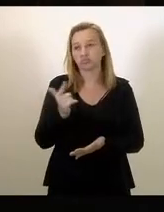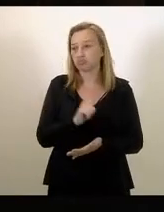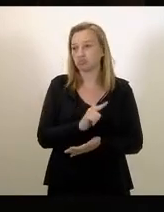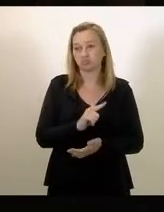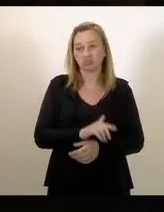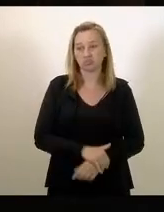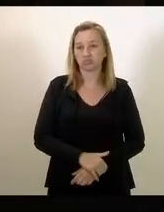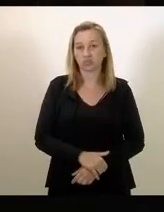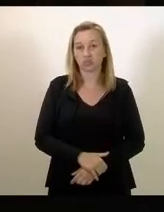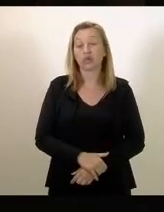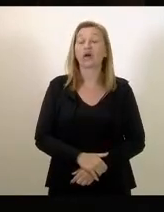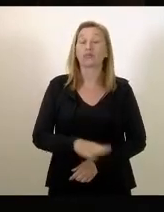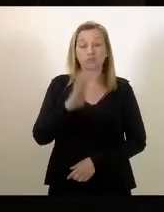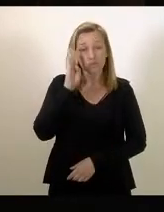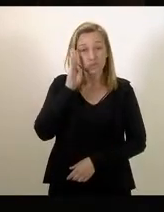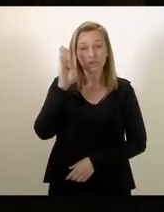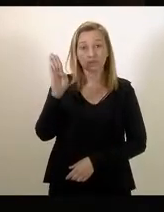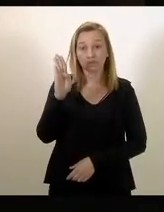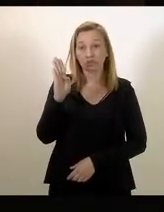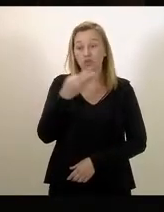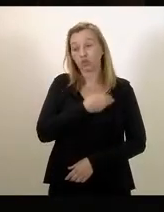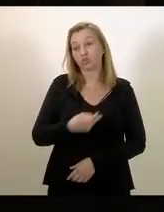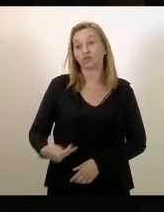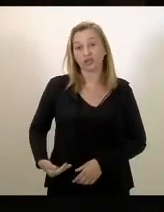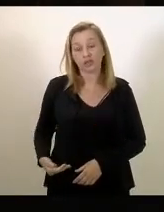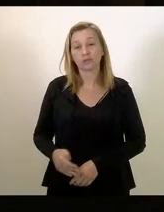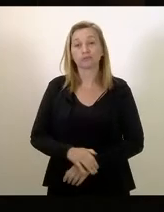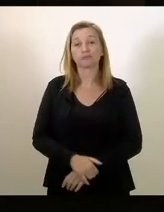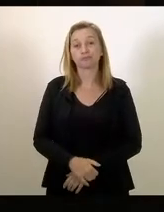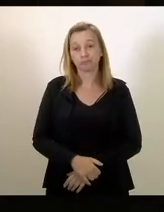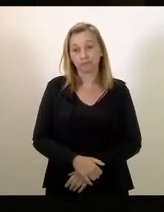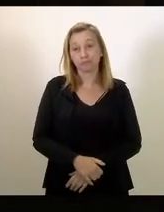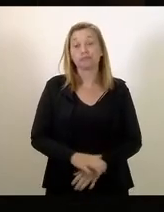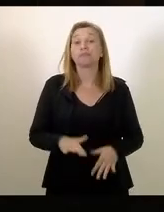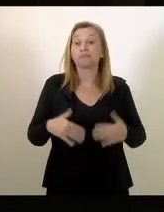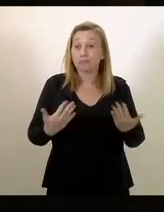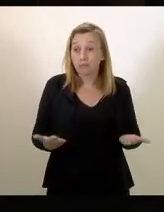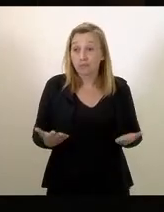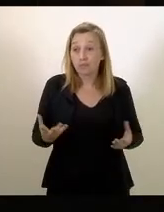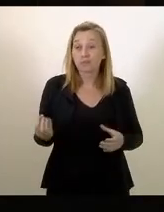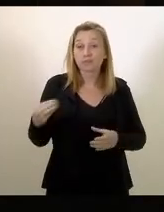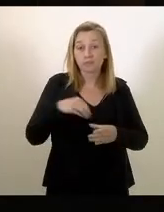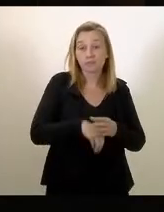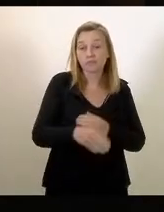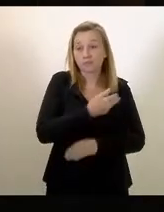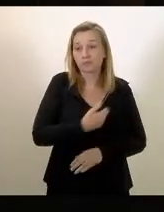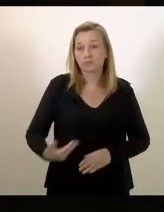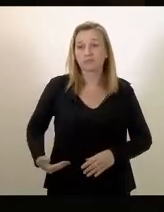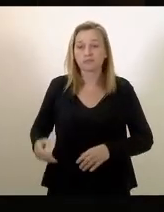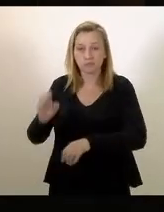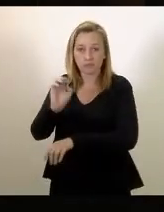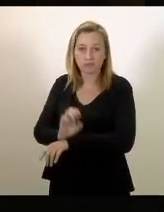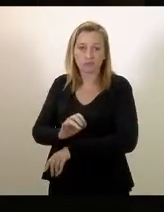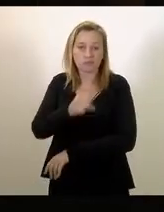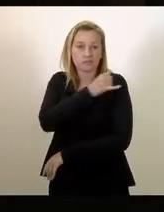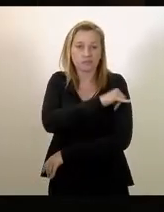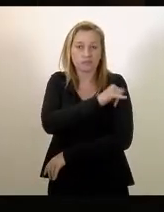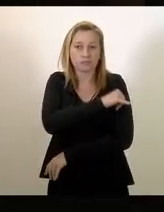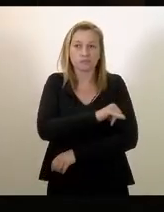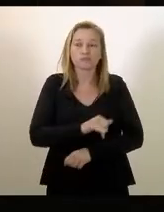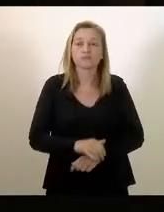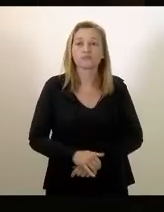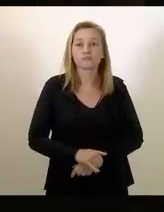e principalmente os governantes então eu incluo o governo do estado do Rio de Janeiro